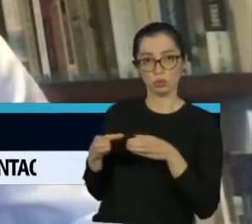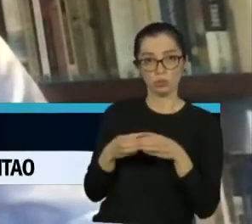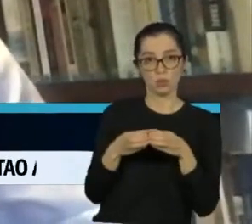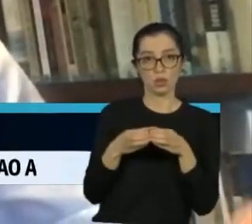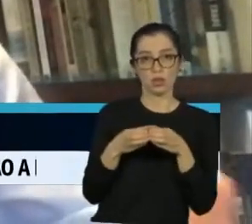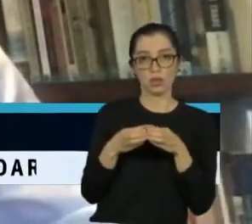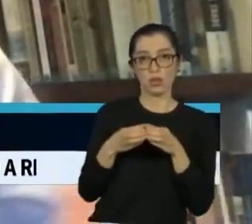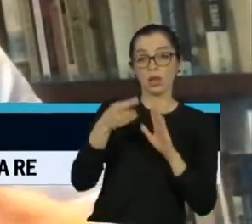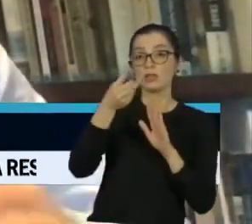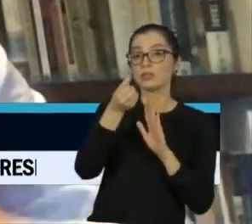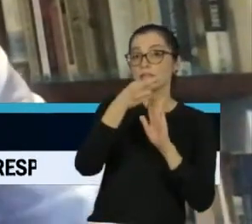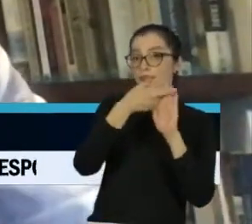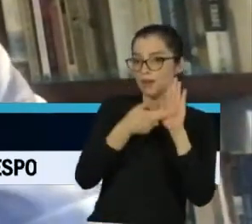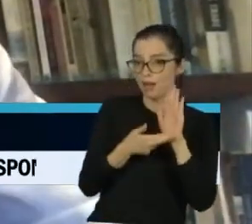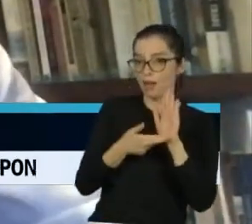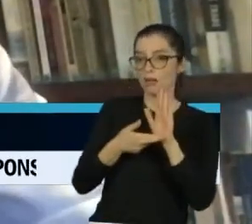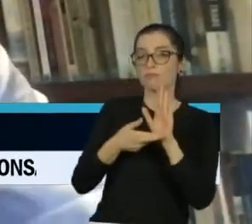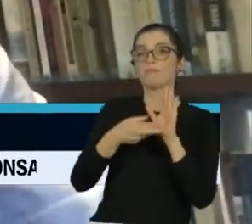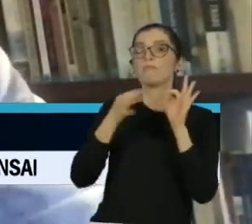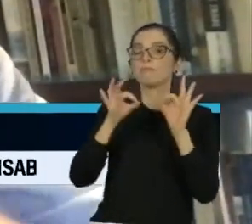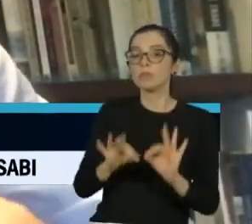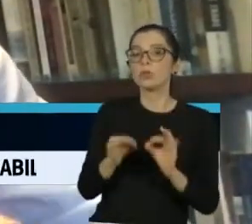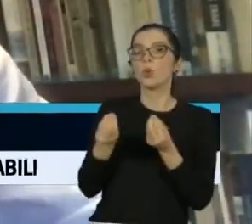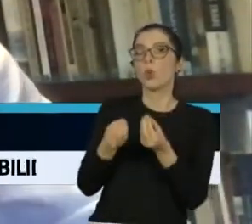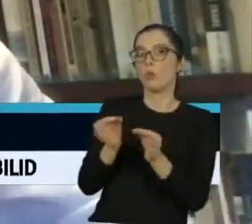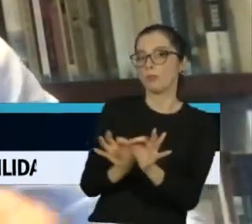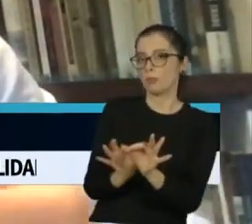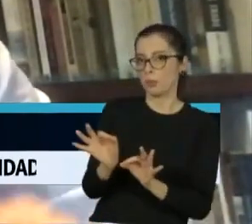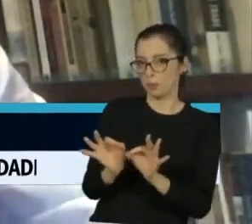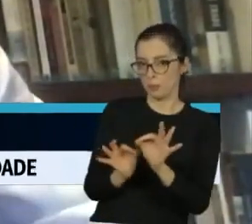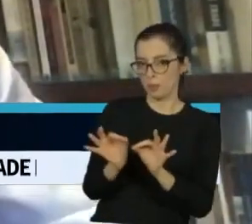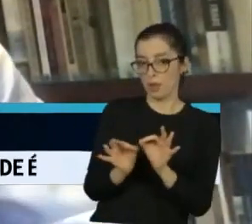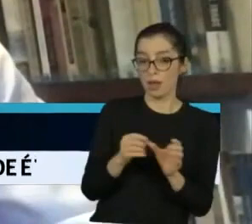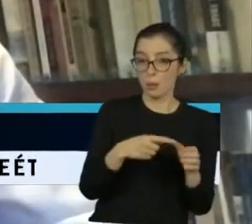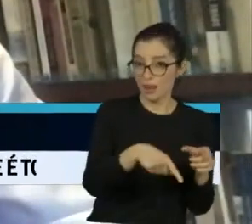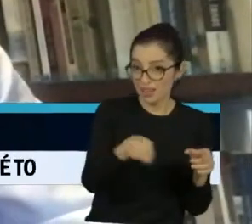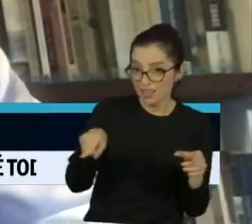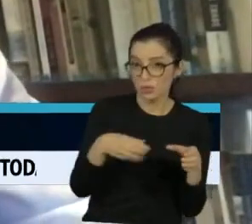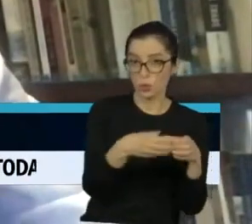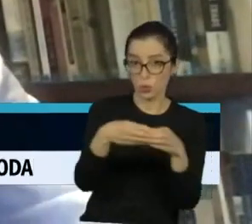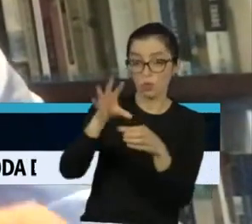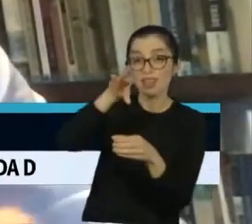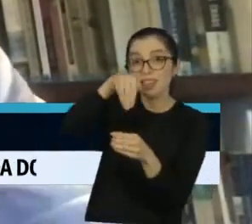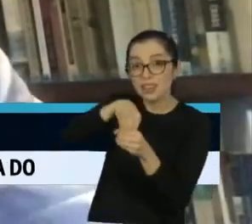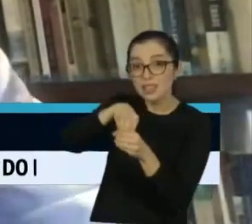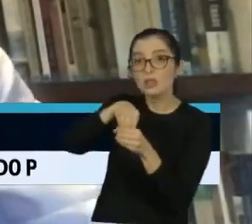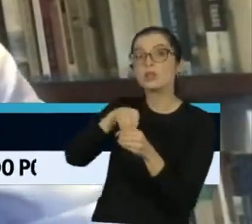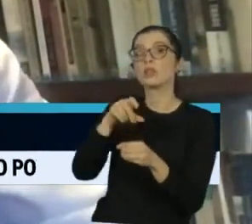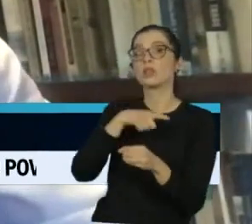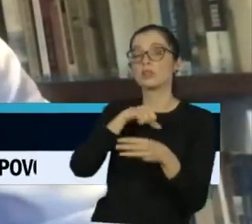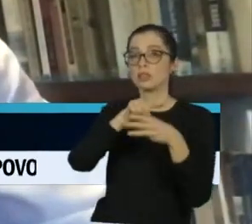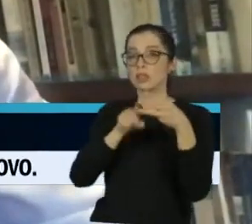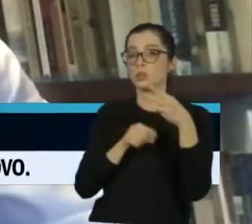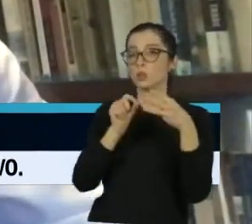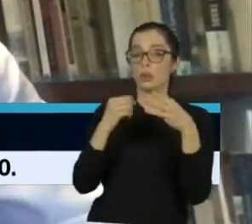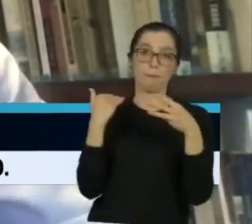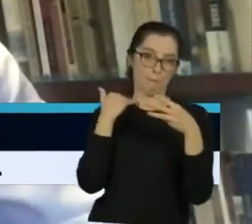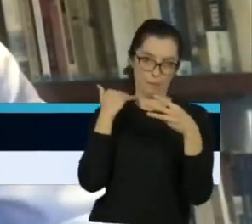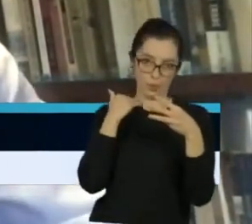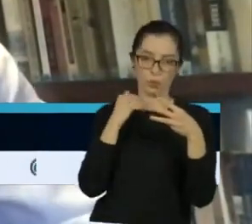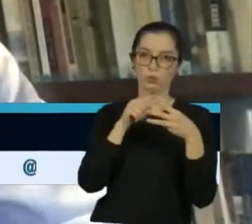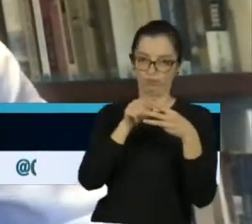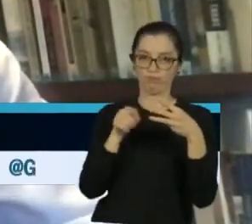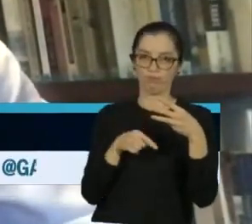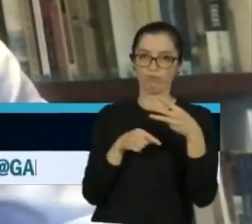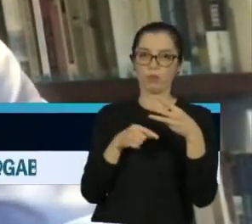atuar conjuntamente. Mas nós ainda estamos na fase de elaborar a governança entre nós 3. Nós já sabemos que nós teremos